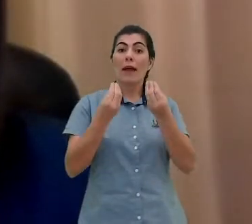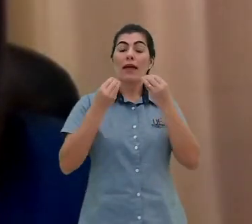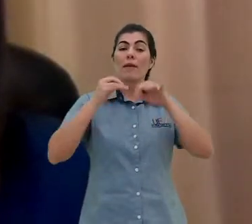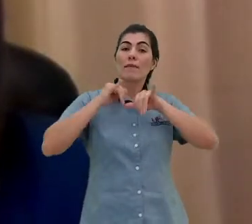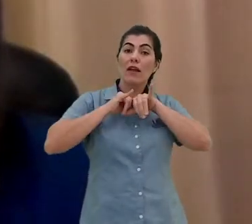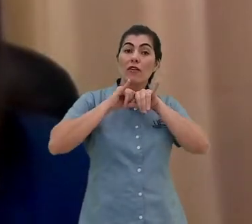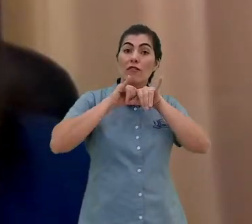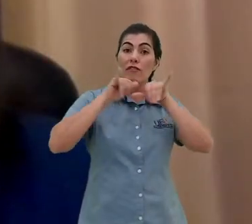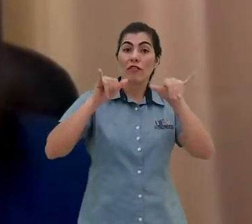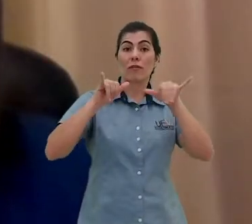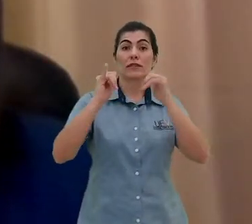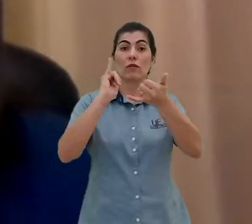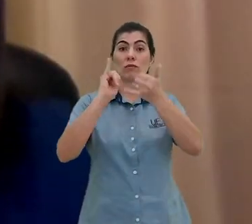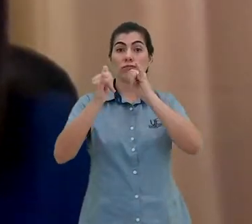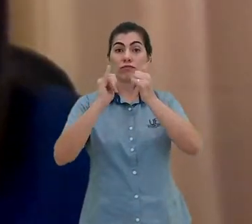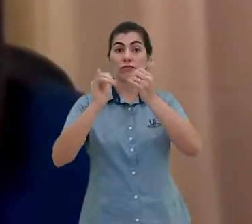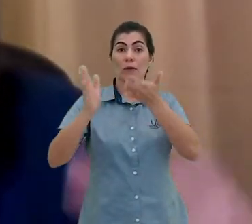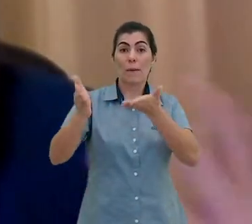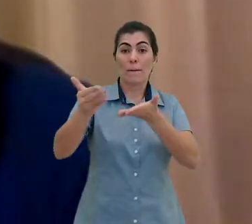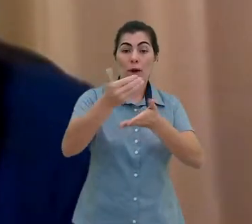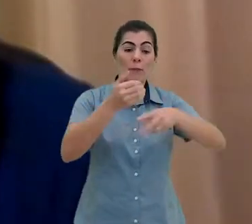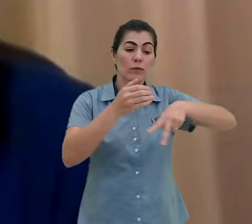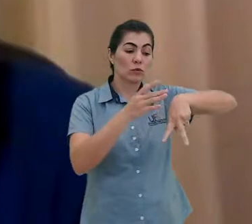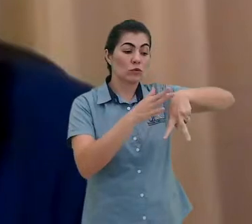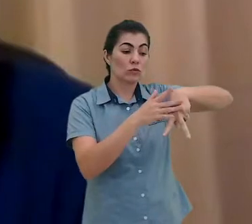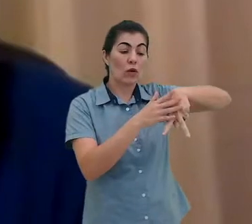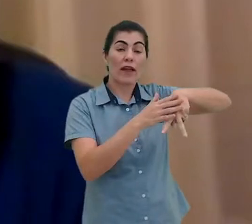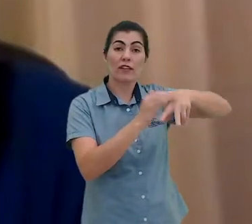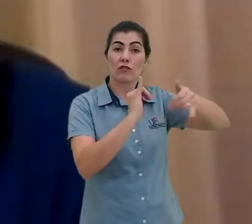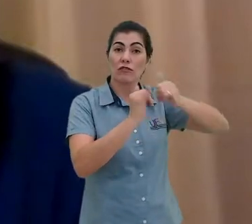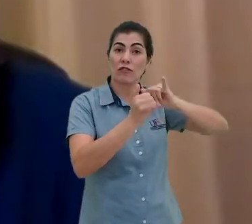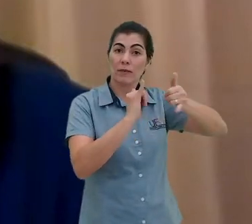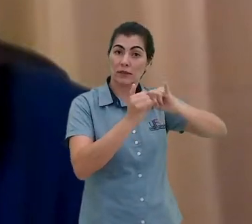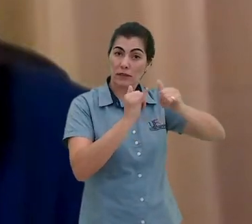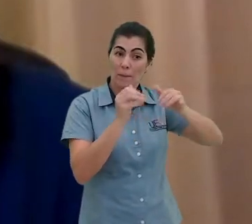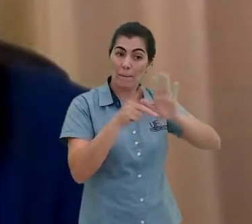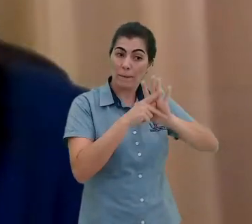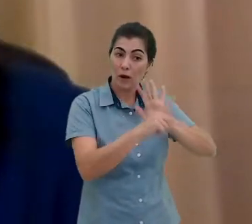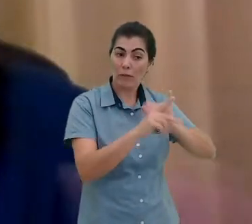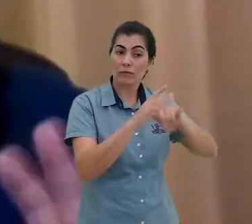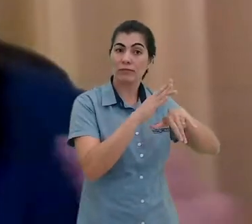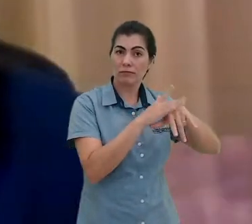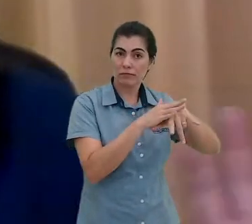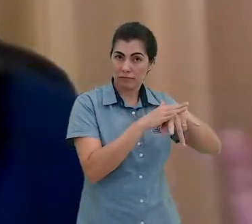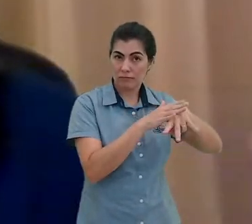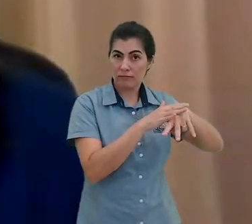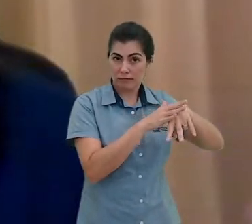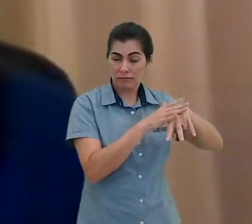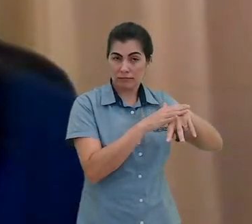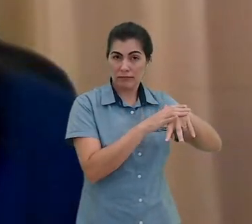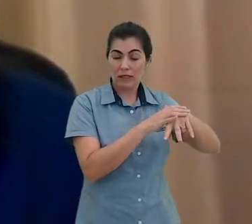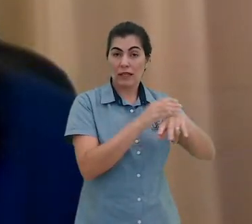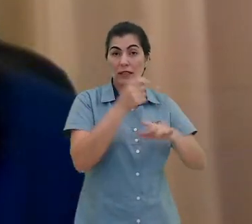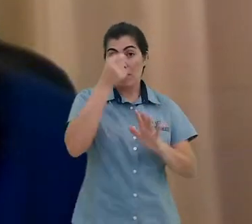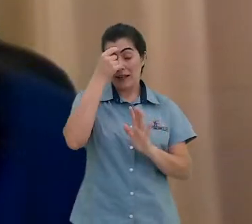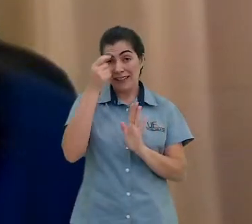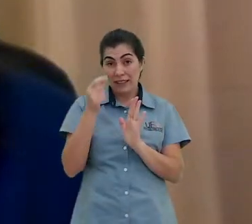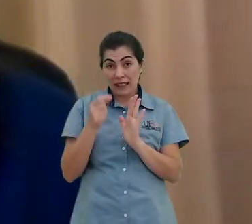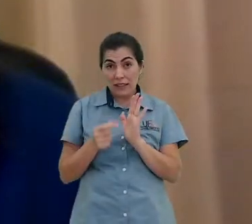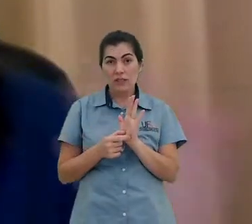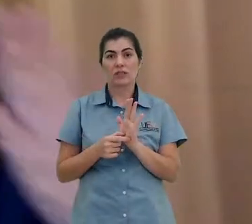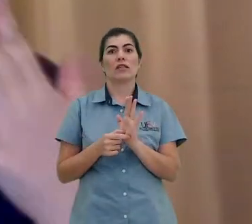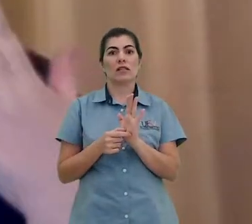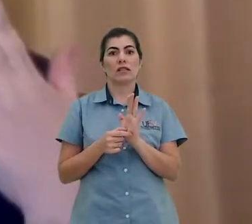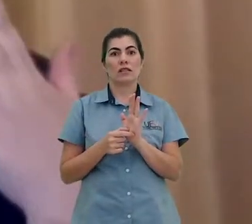informatizarem os dados de pacientes. Aquilo que eu estava comentando com vocês, que é extremamente necessário para que a inteligência artificial possa ter uma